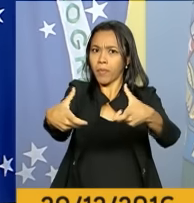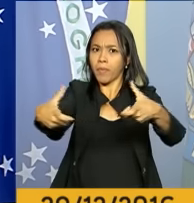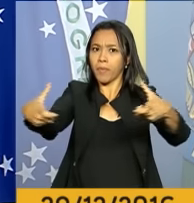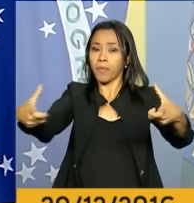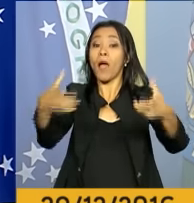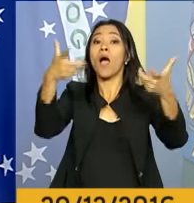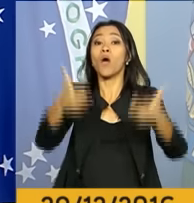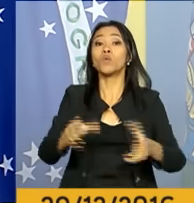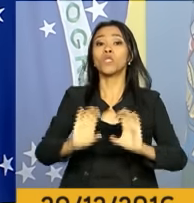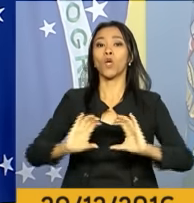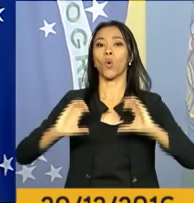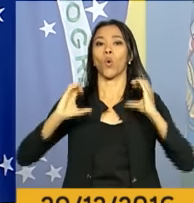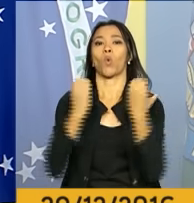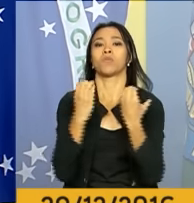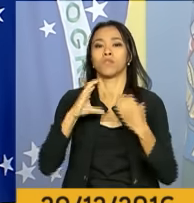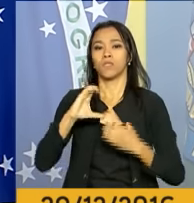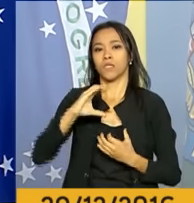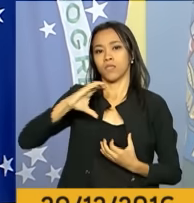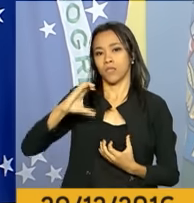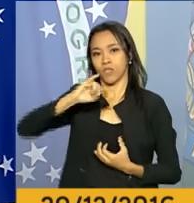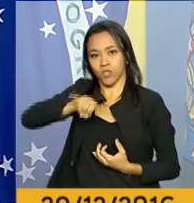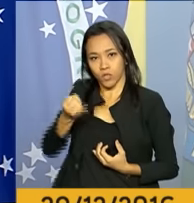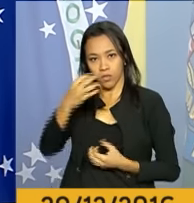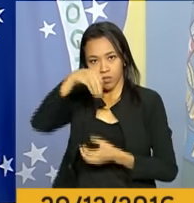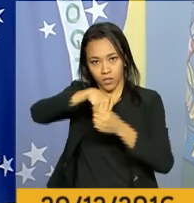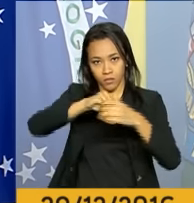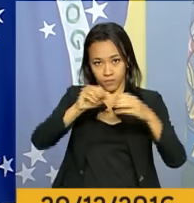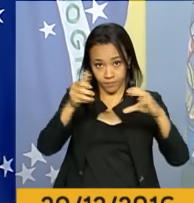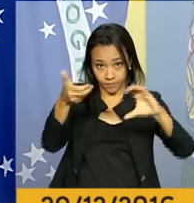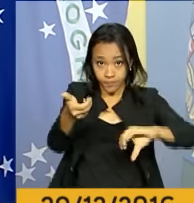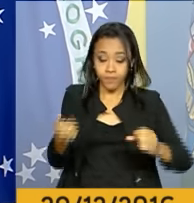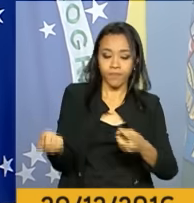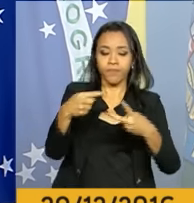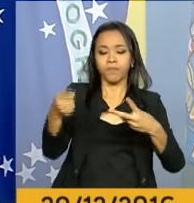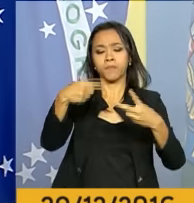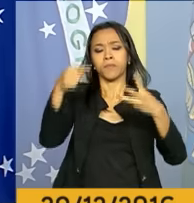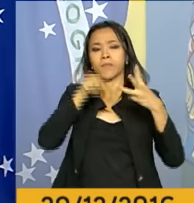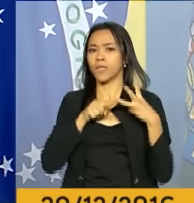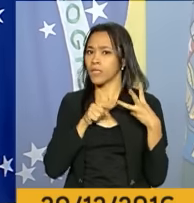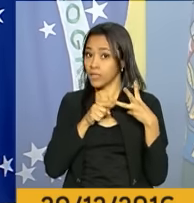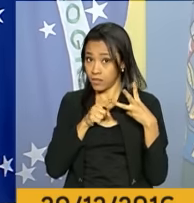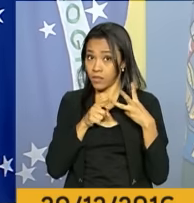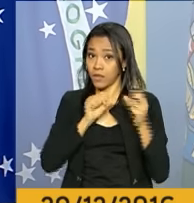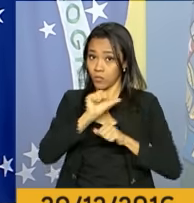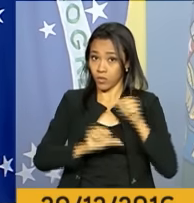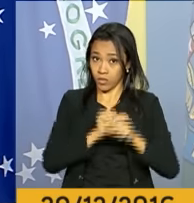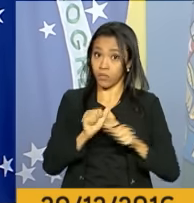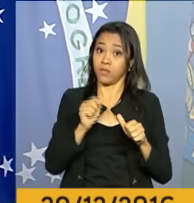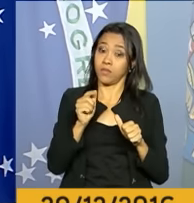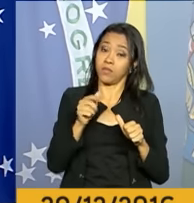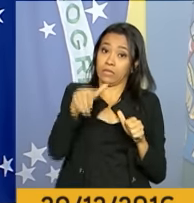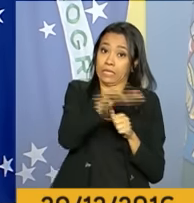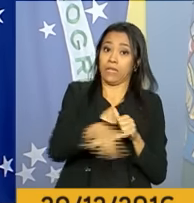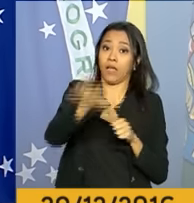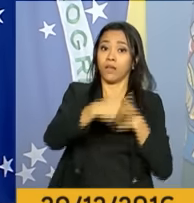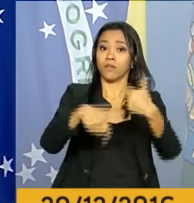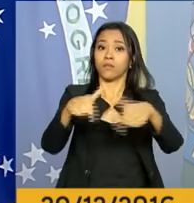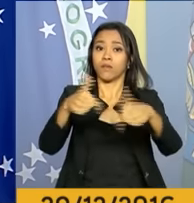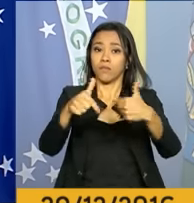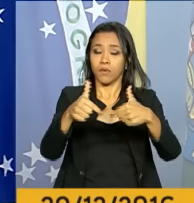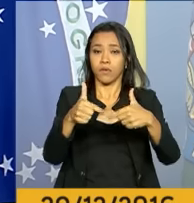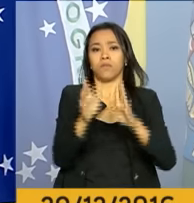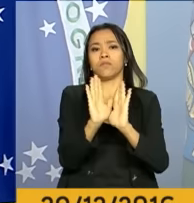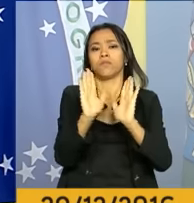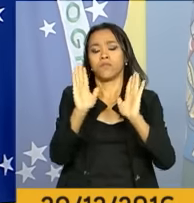conção e justiça e a terceira reforma que é a modernização trabalhista como acabei de ressaltar